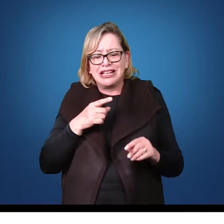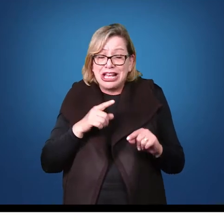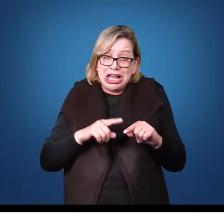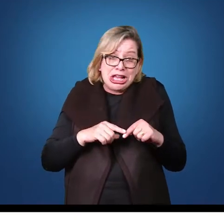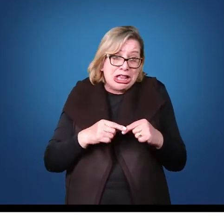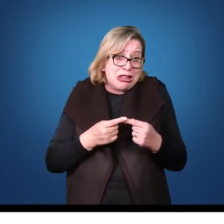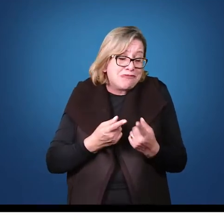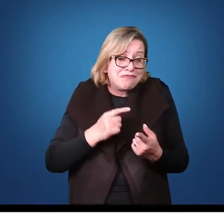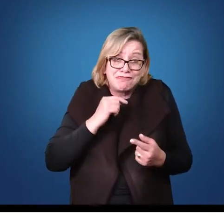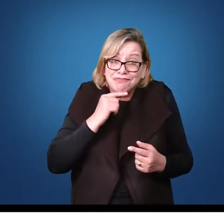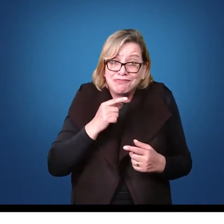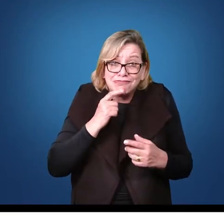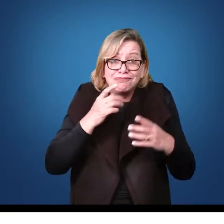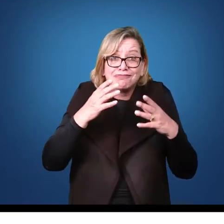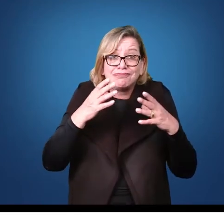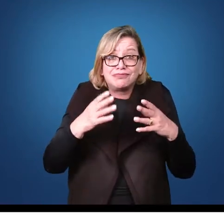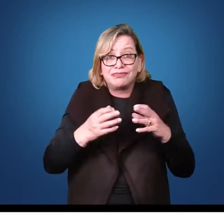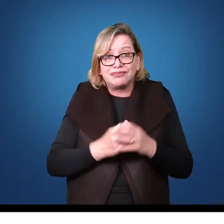solução.